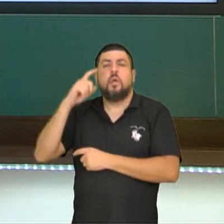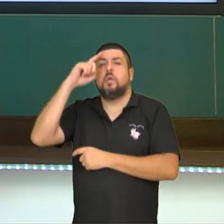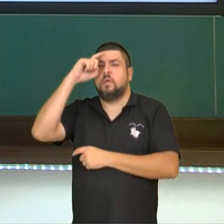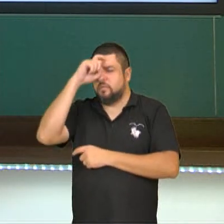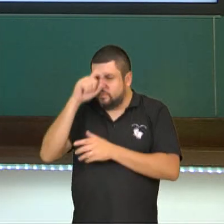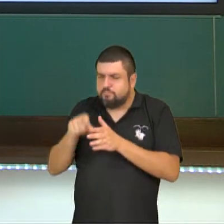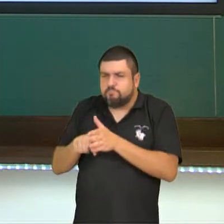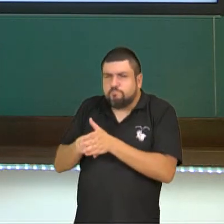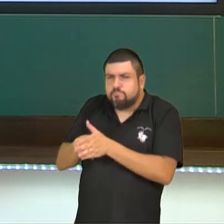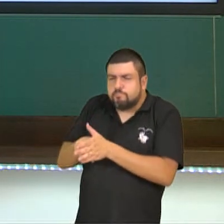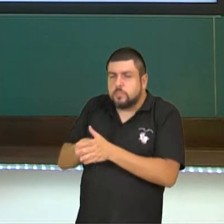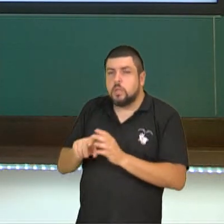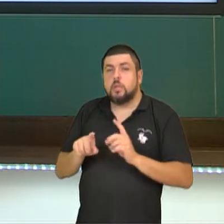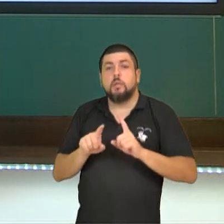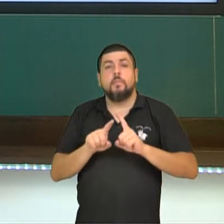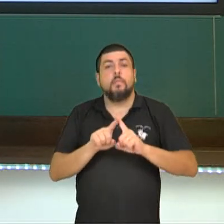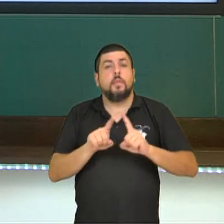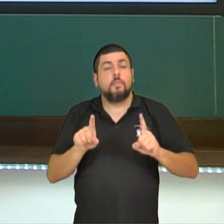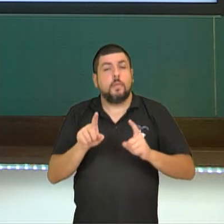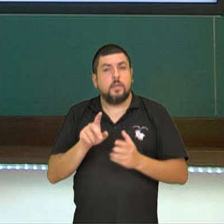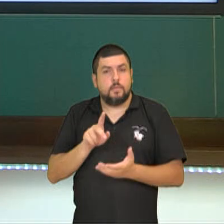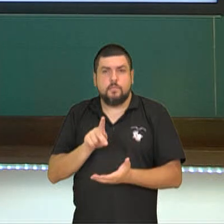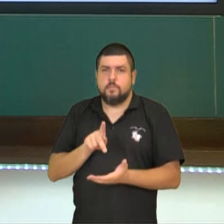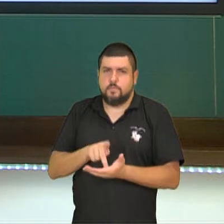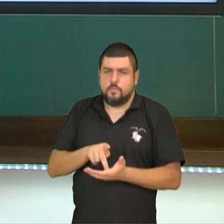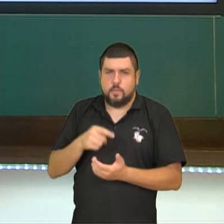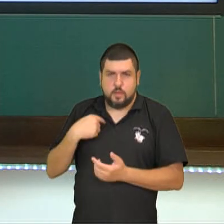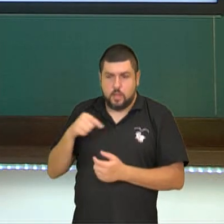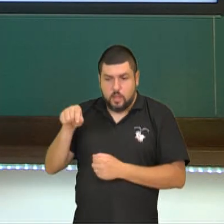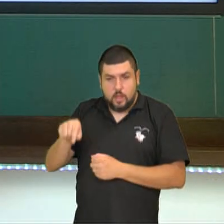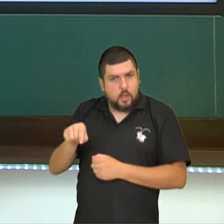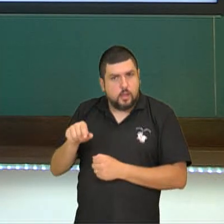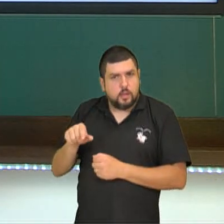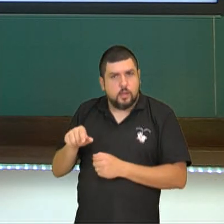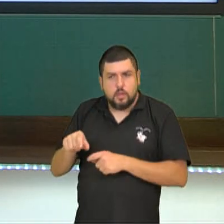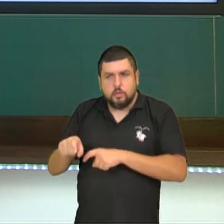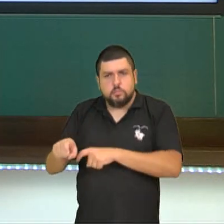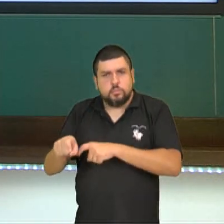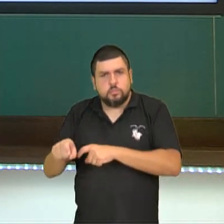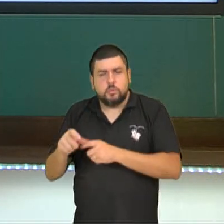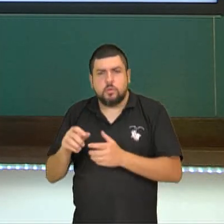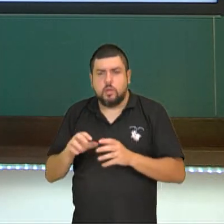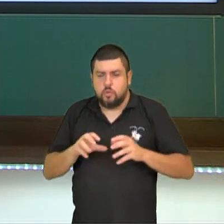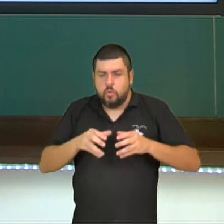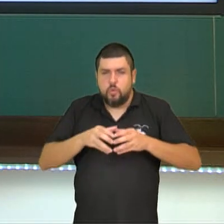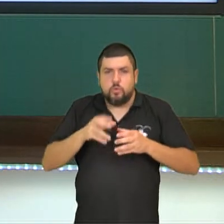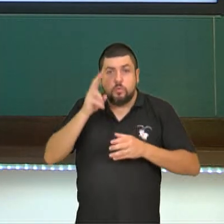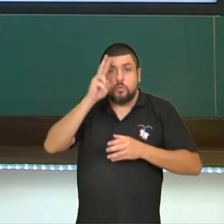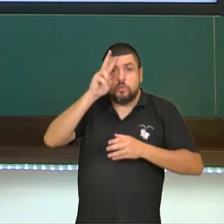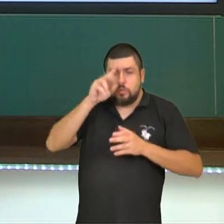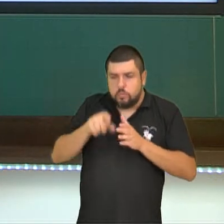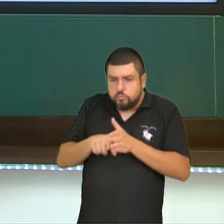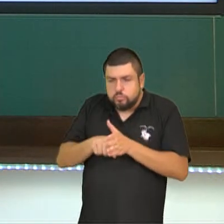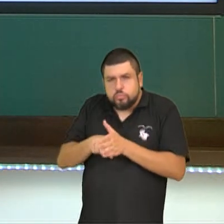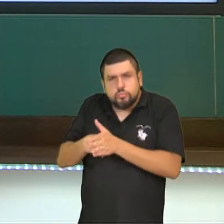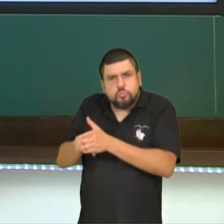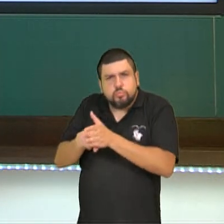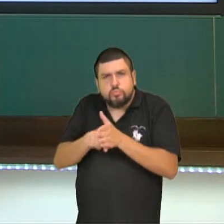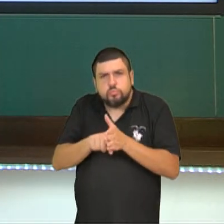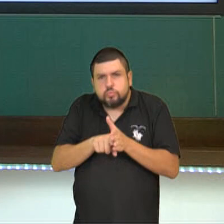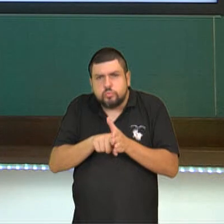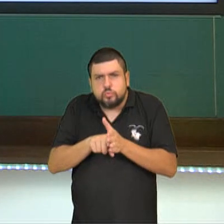fazer. Mas assim, ainda assim, é um dos trabalhos dos historiadores. Tatear,